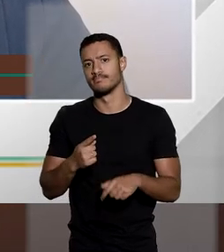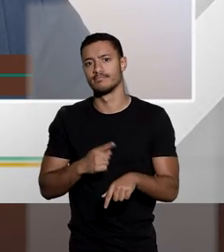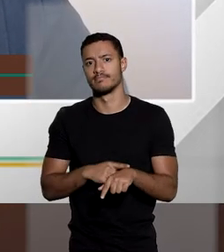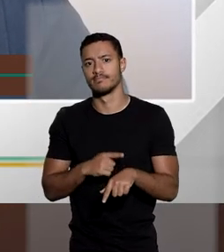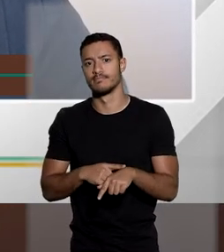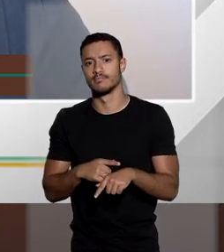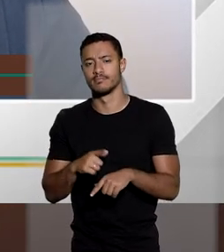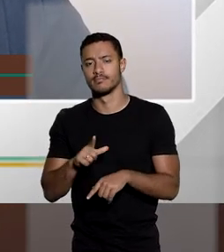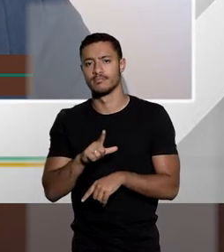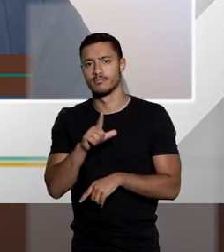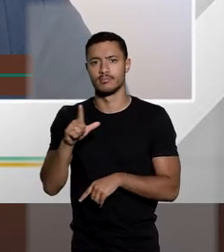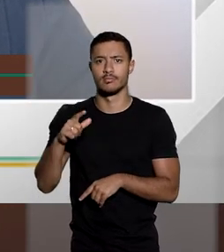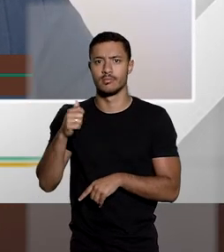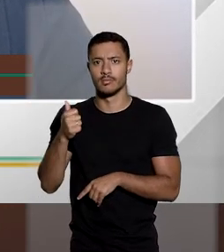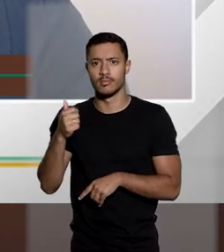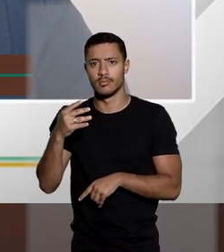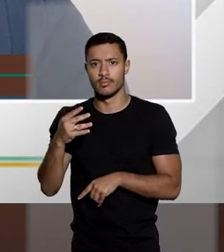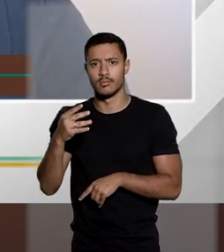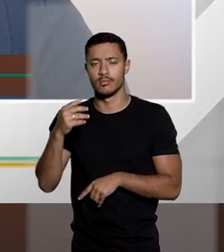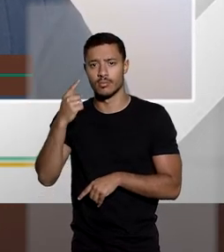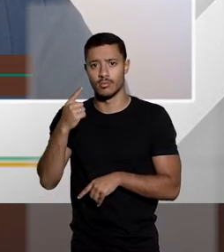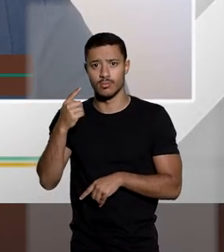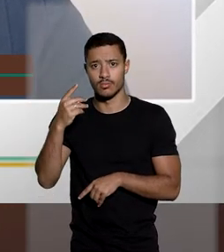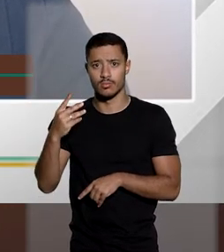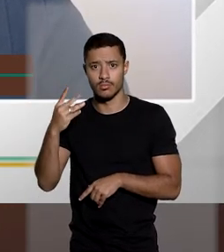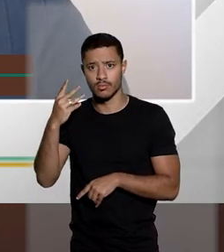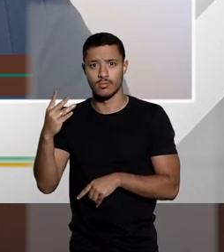a 14.133, que surgiu em